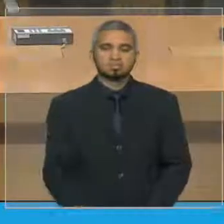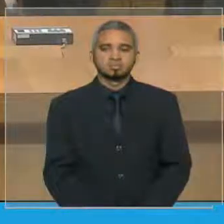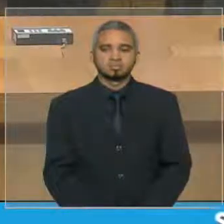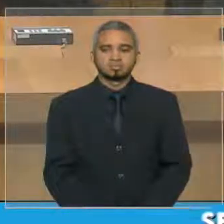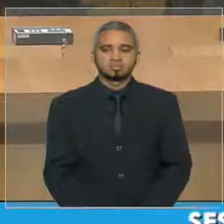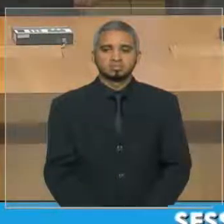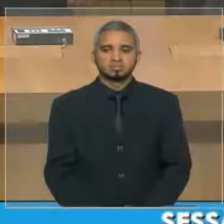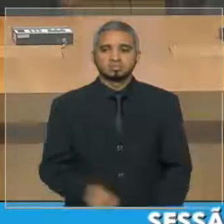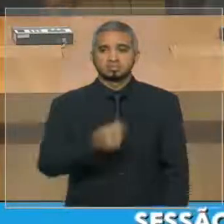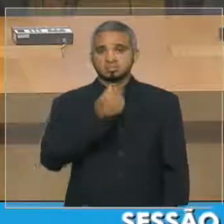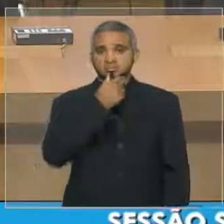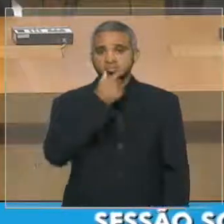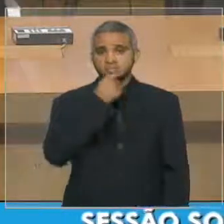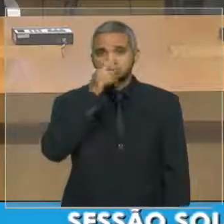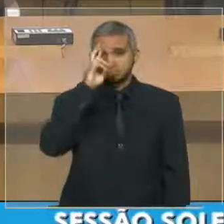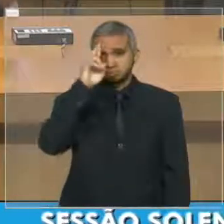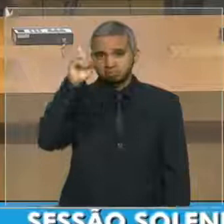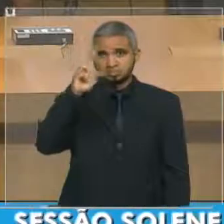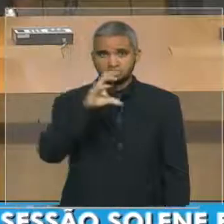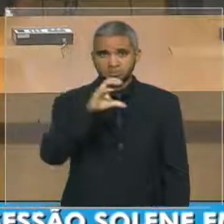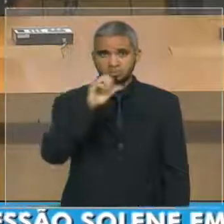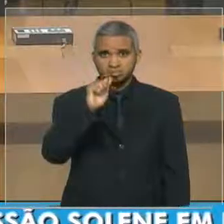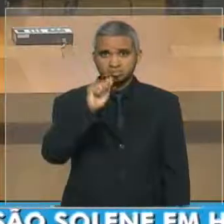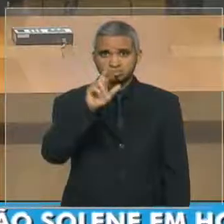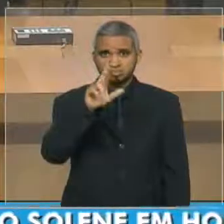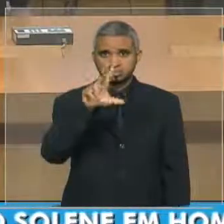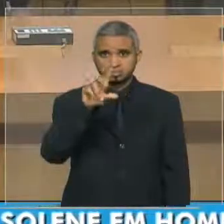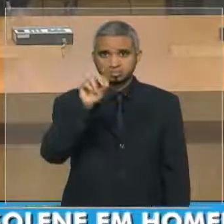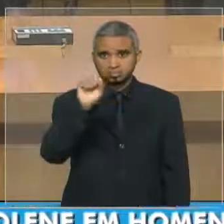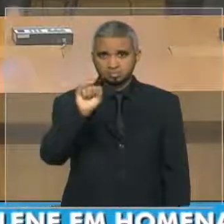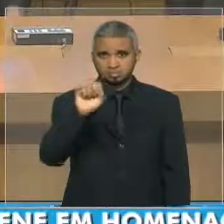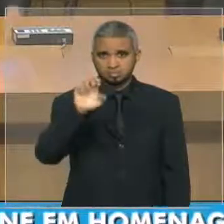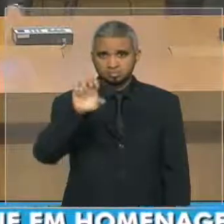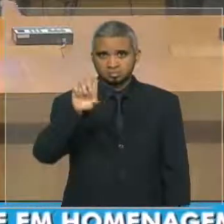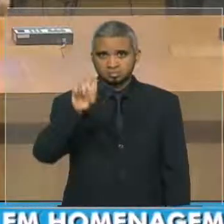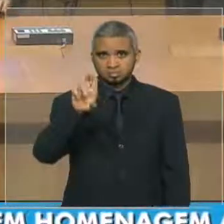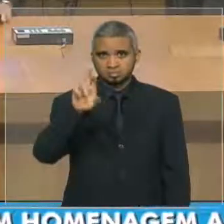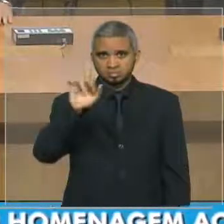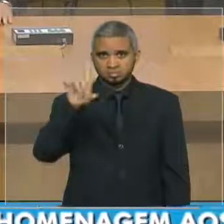Senhor Carlos Eduardo França,